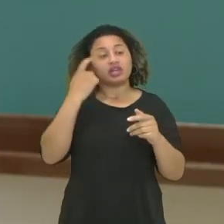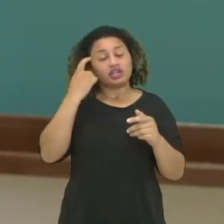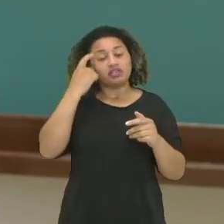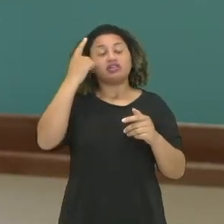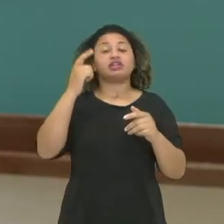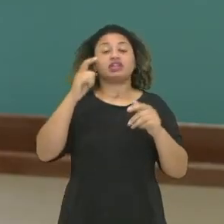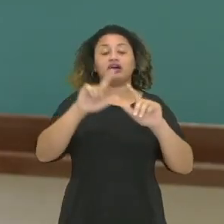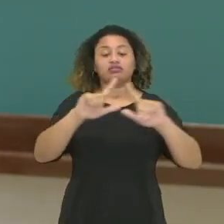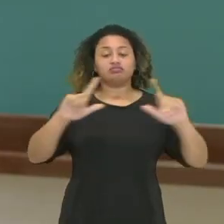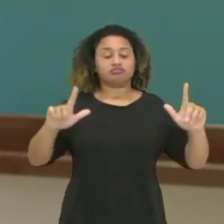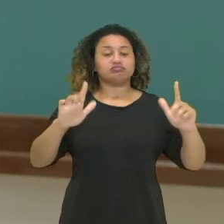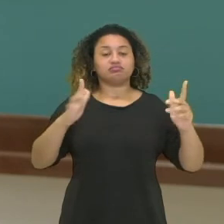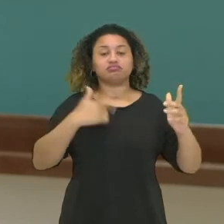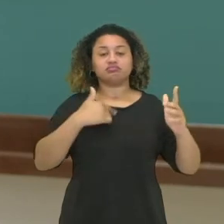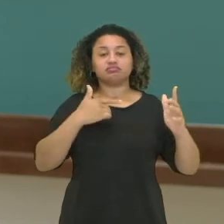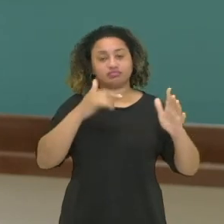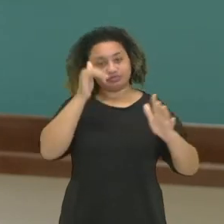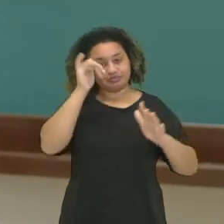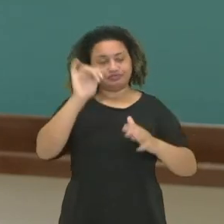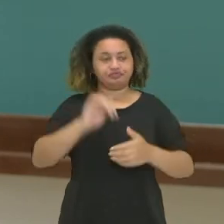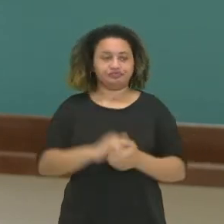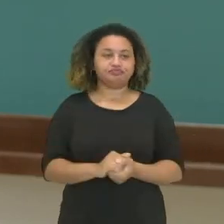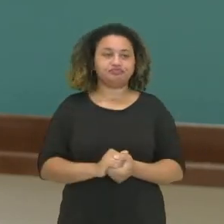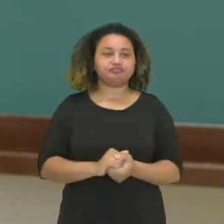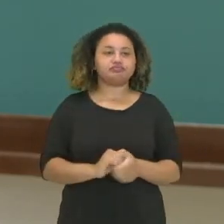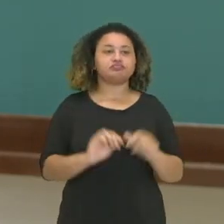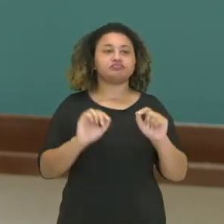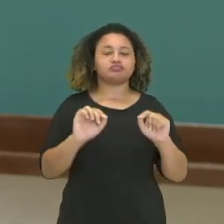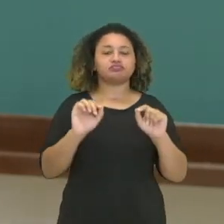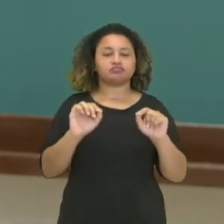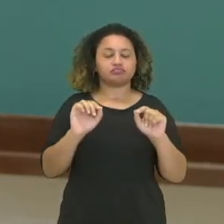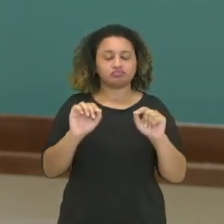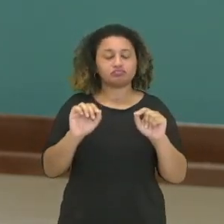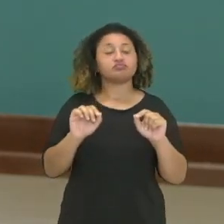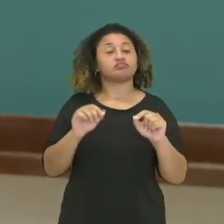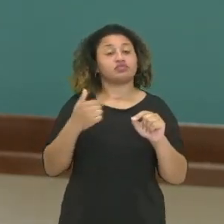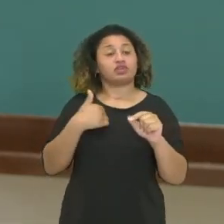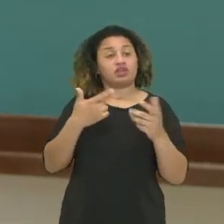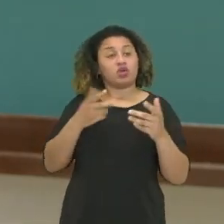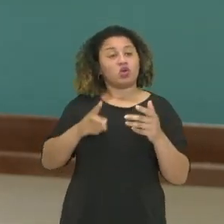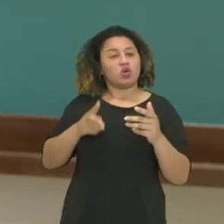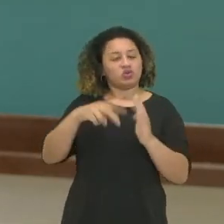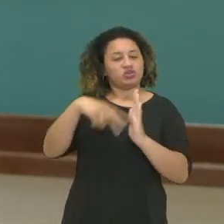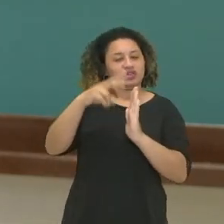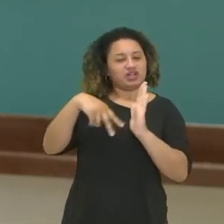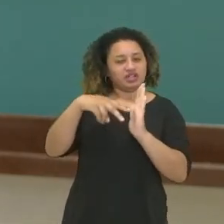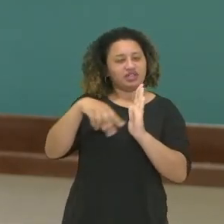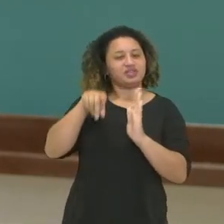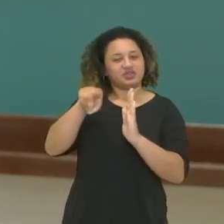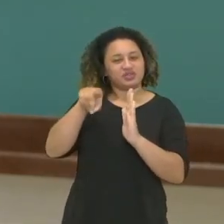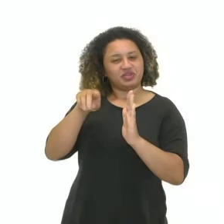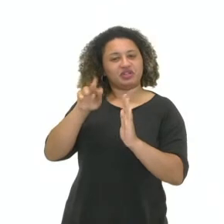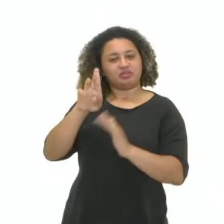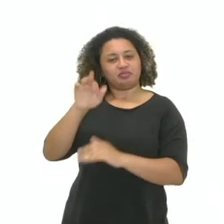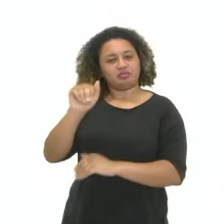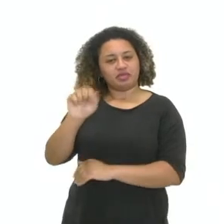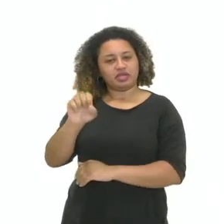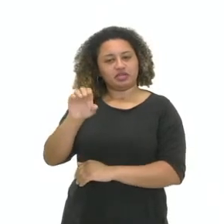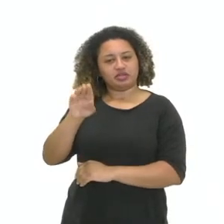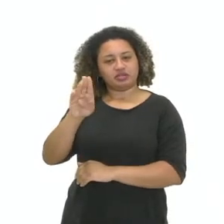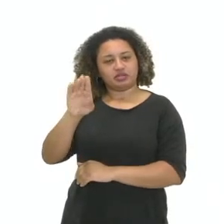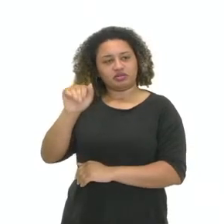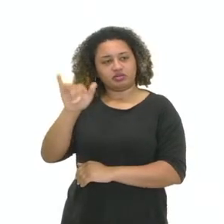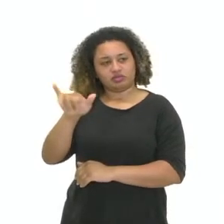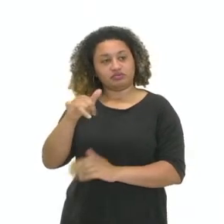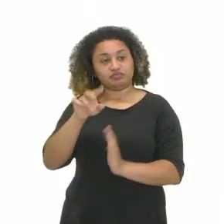portanto. Memórias póstumas de Brás Cubas. Vamos ao texto novamente.